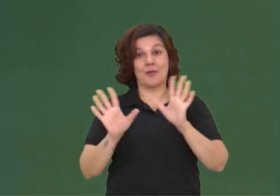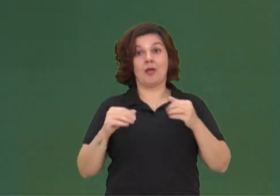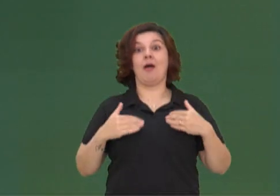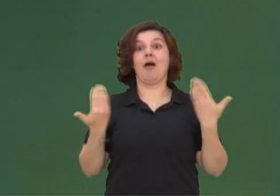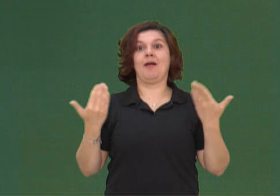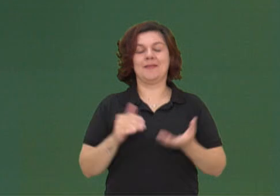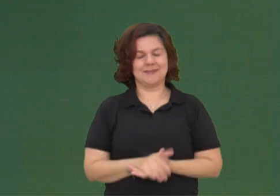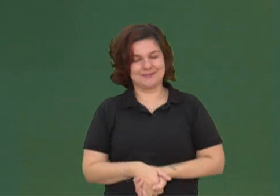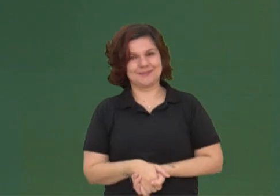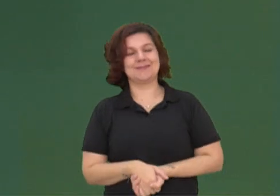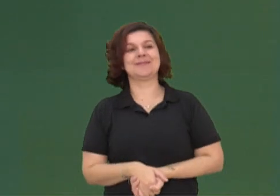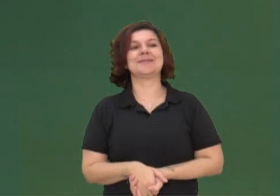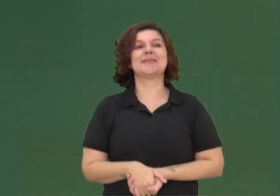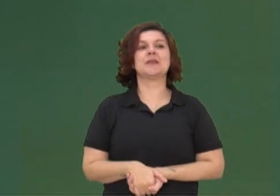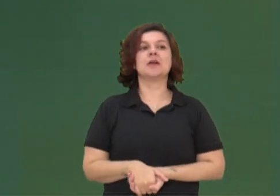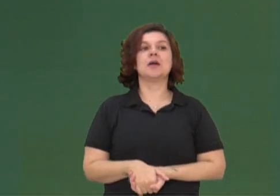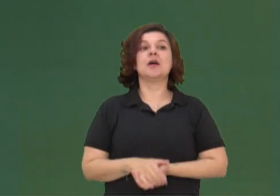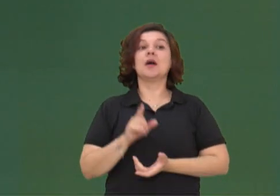surpresa.